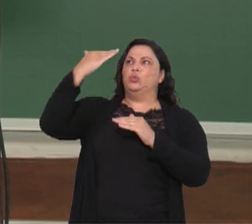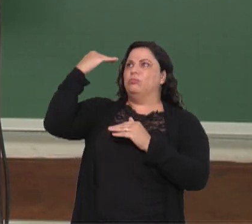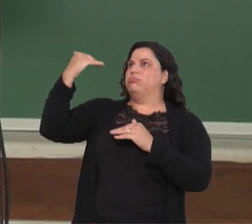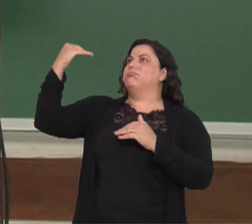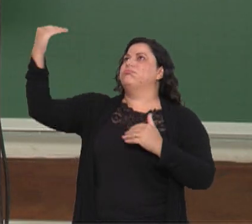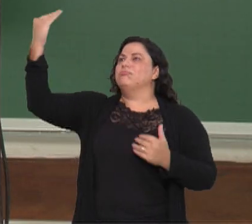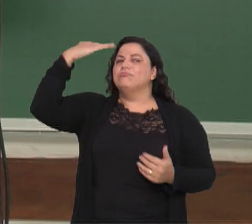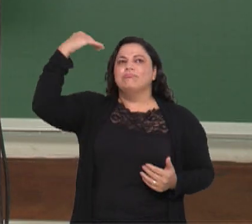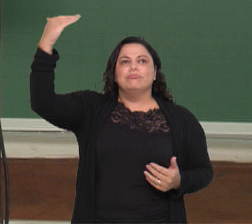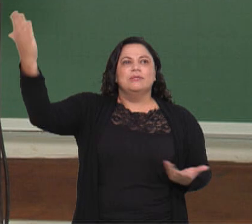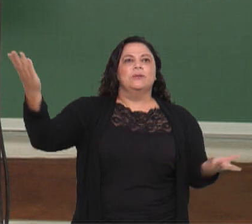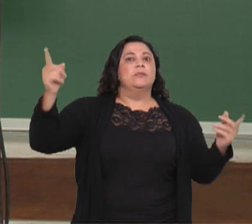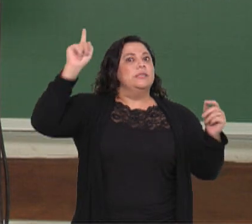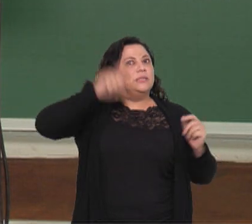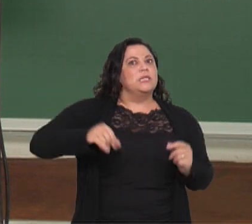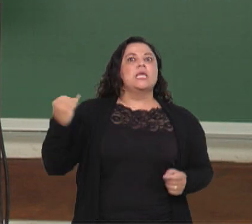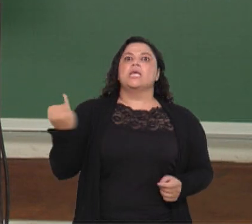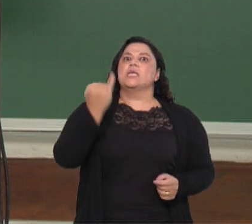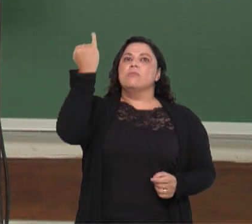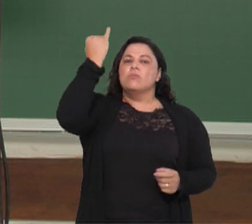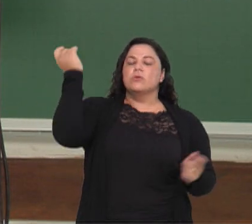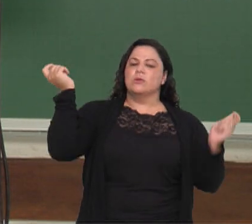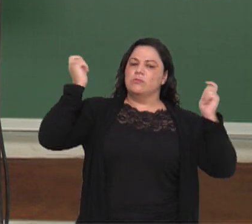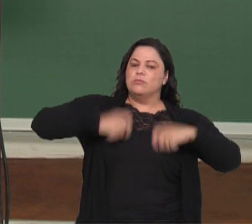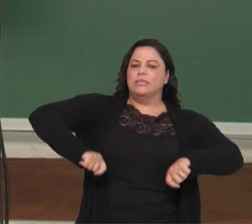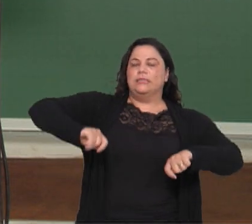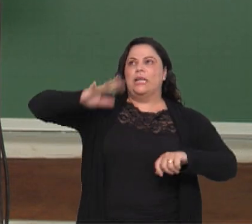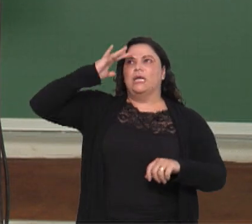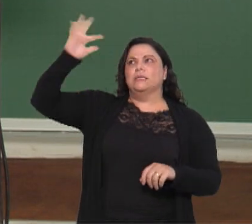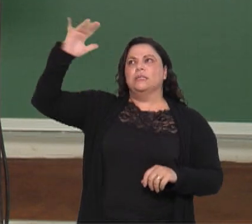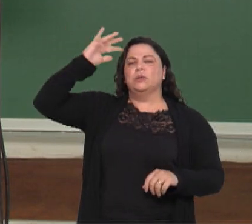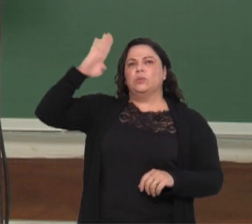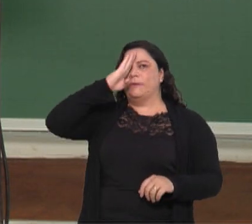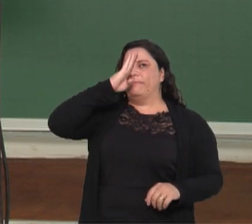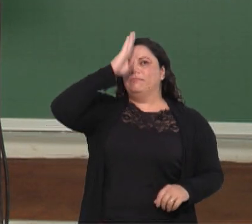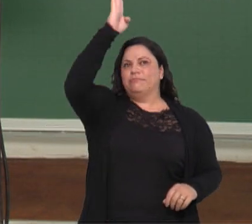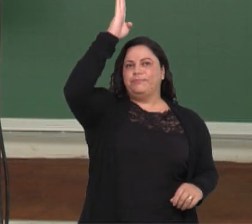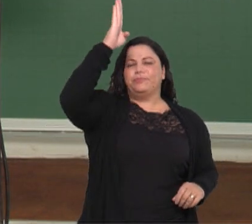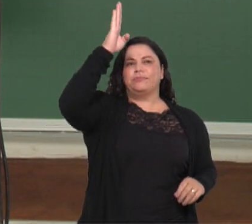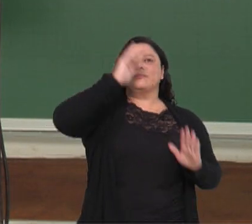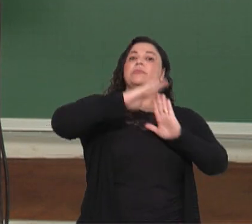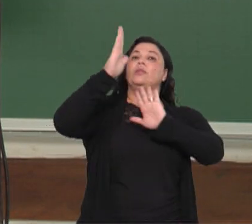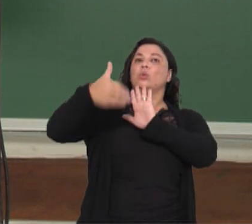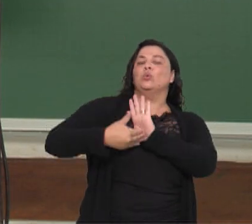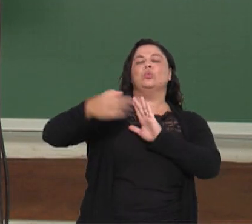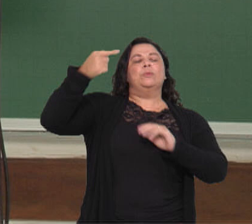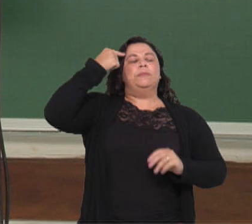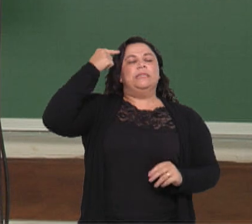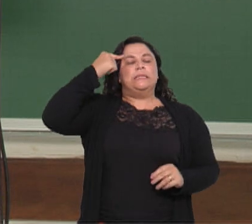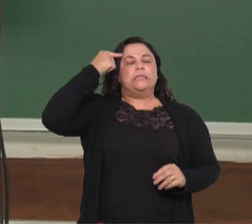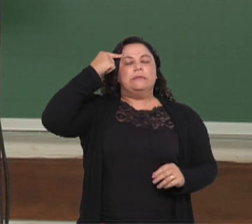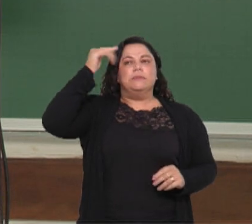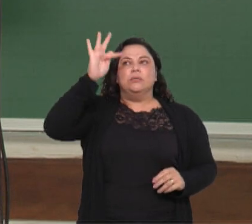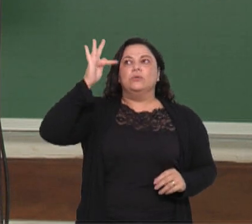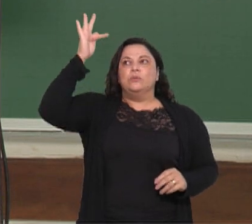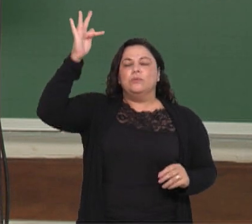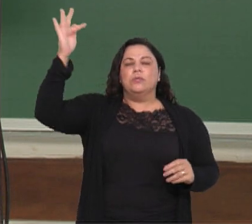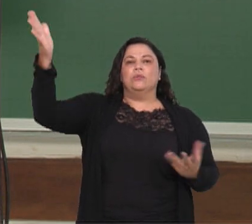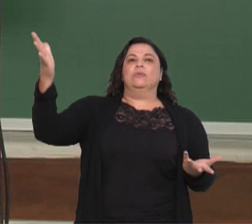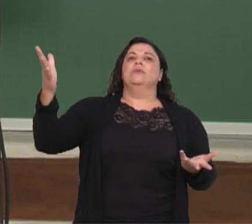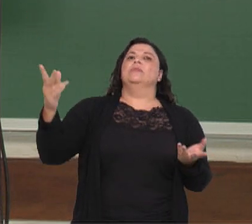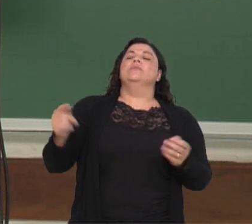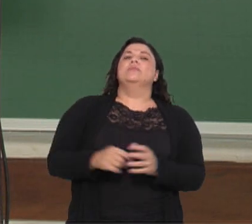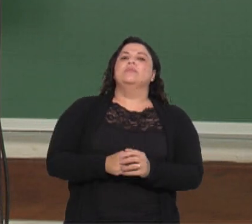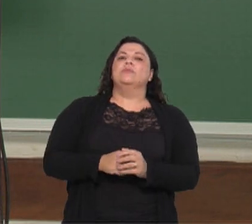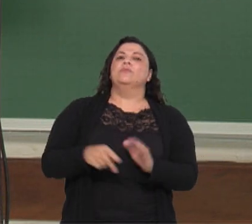muito importante, galera, a gente pensar na teoria principal dele. Porque todo pensamento filosófico, né, todo pensamento de um grande autor da